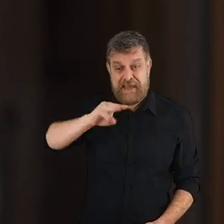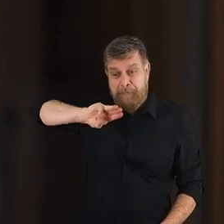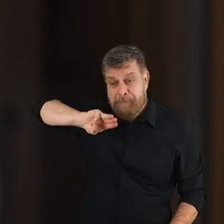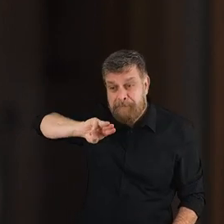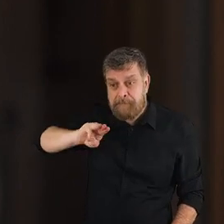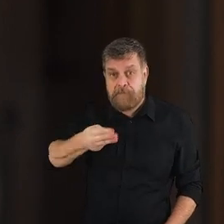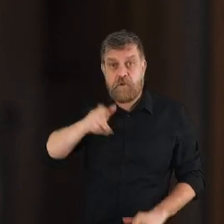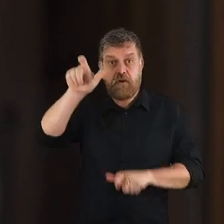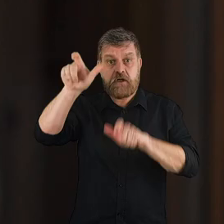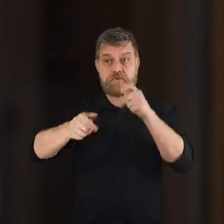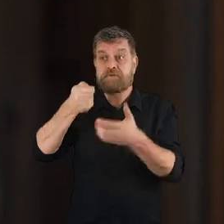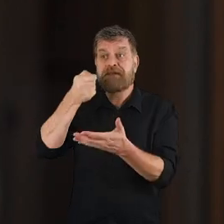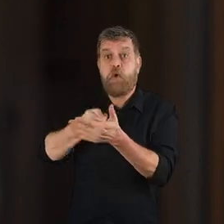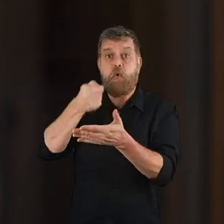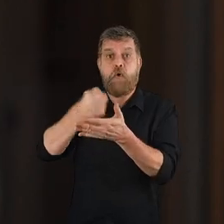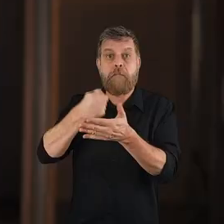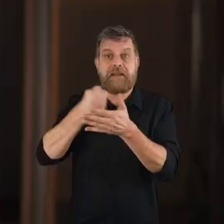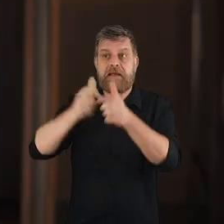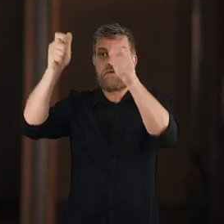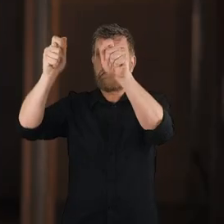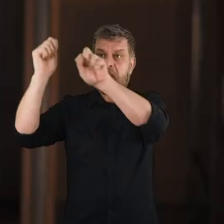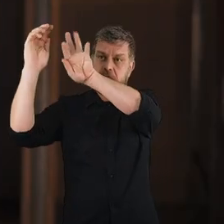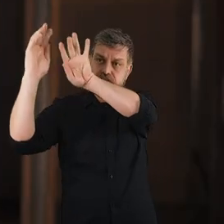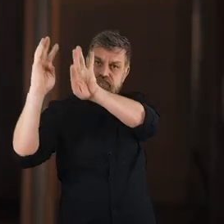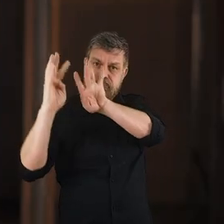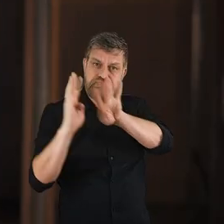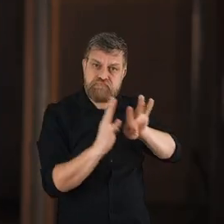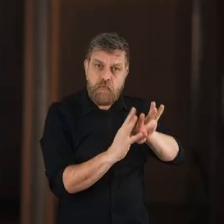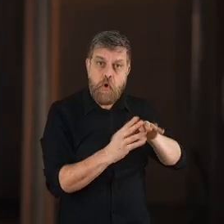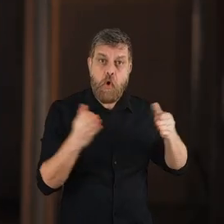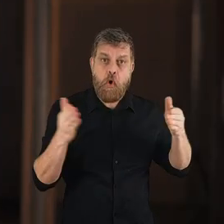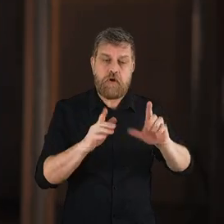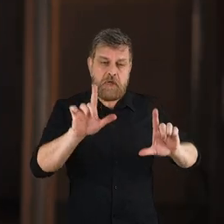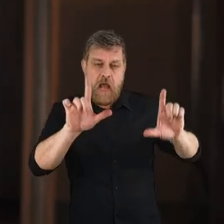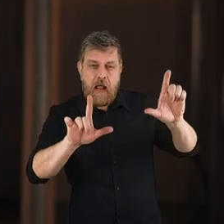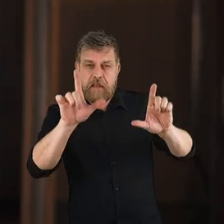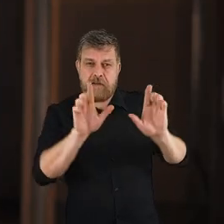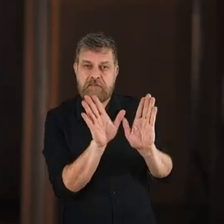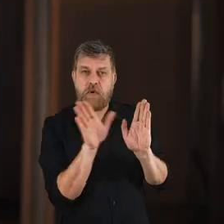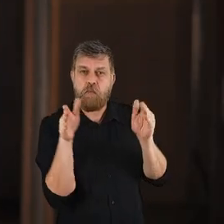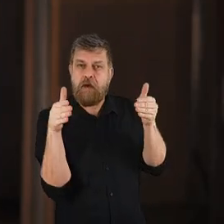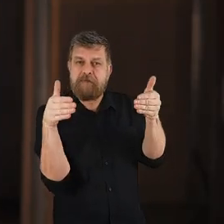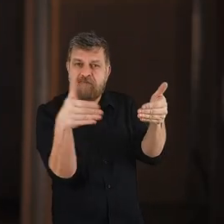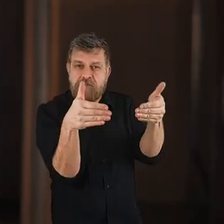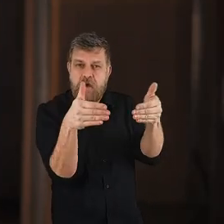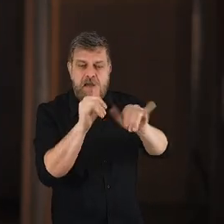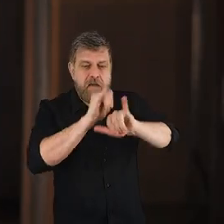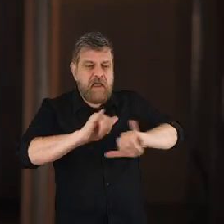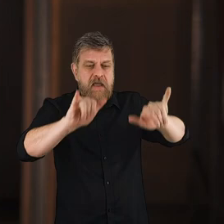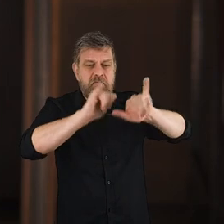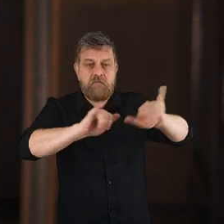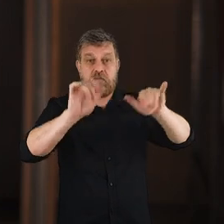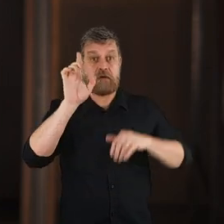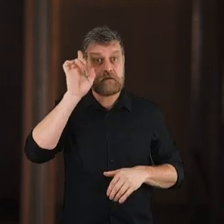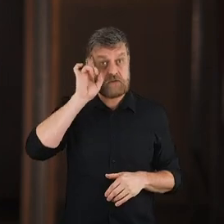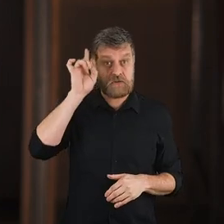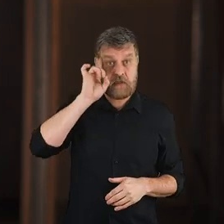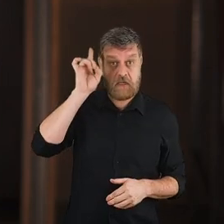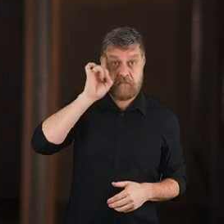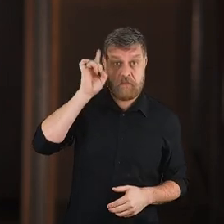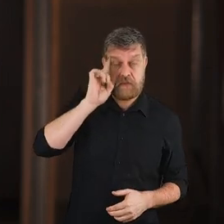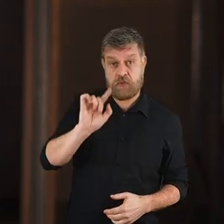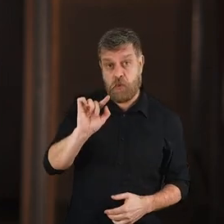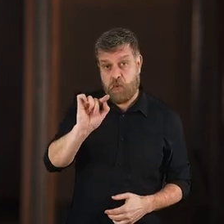humanos forçados a se deslocar. Hoje, a mídia se foca muito e anuncia quase que